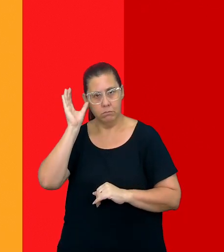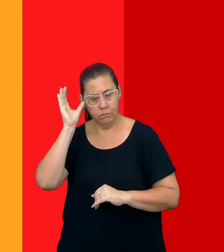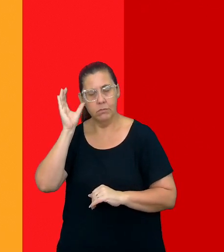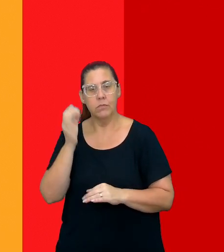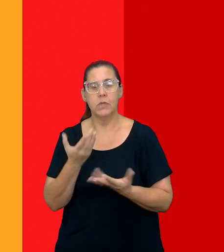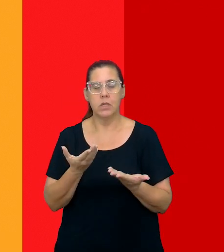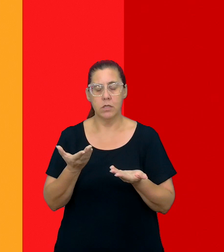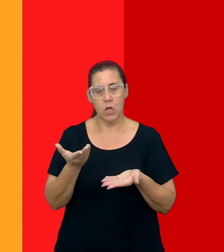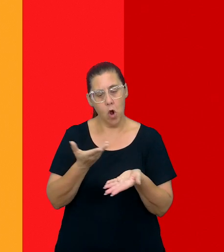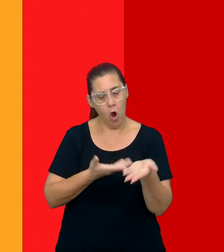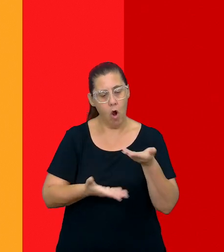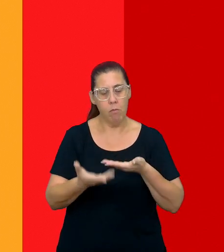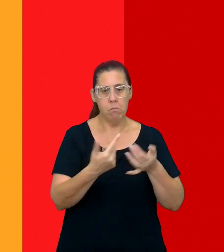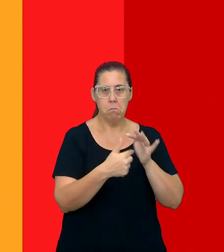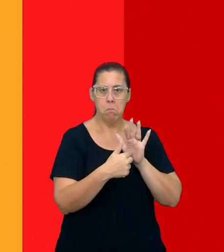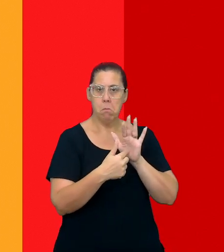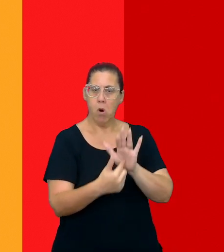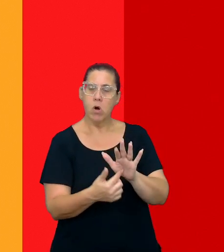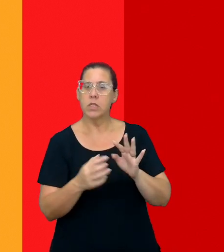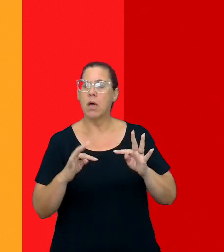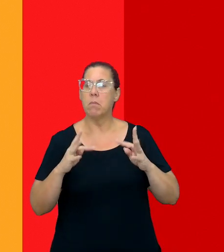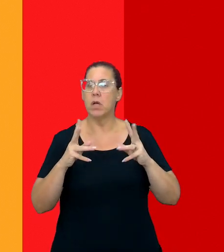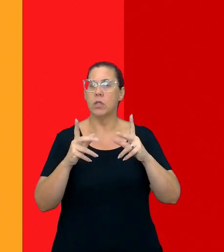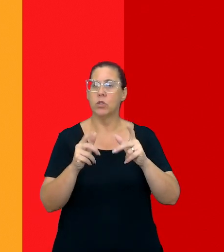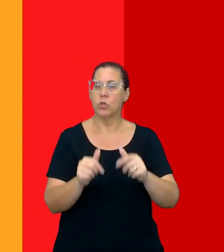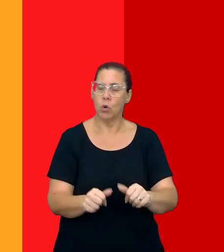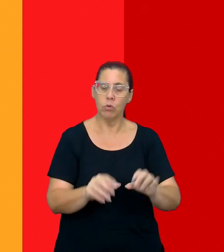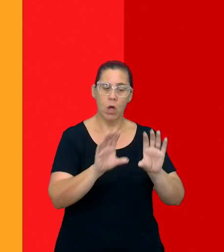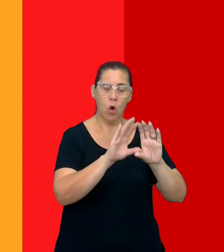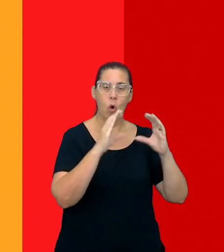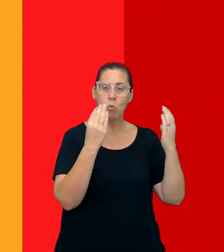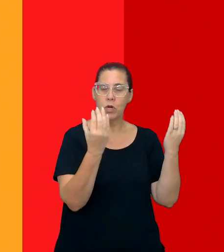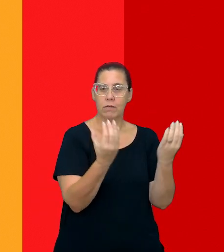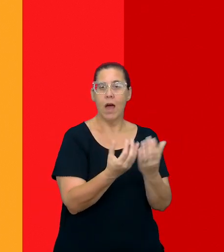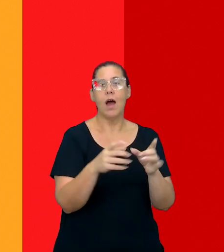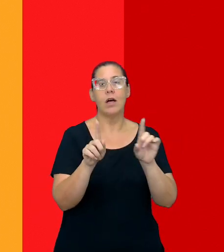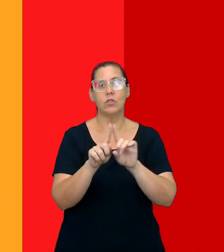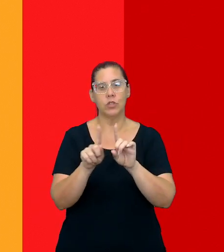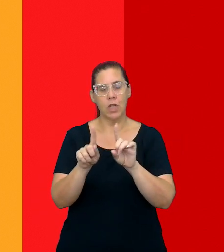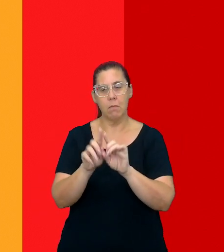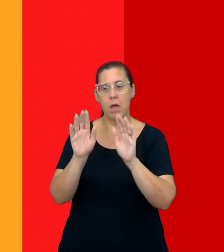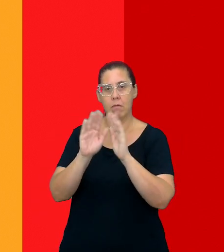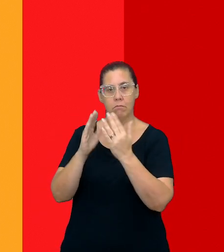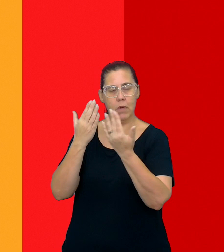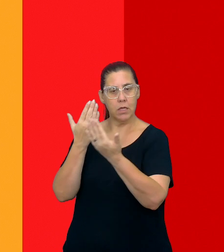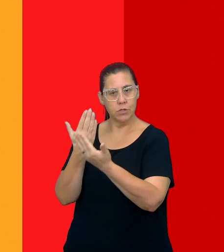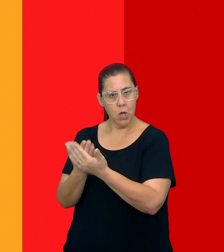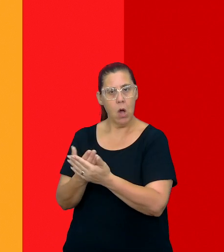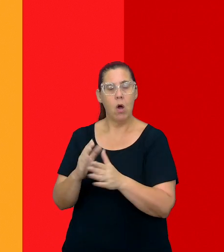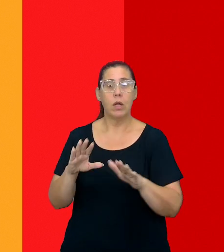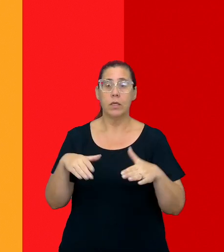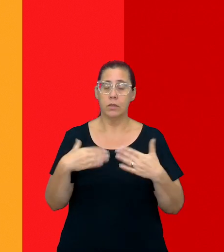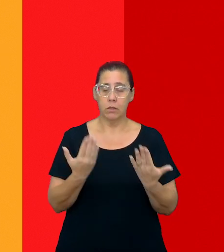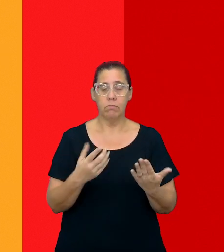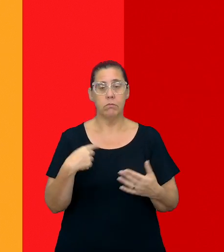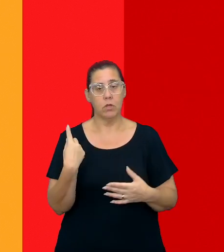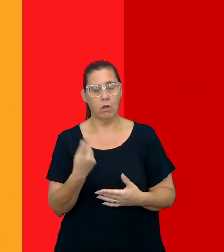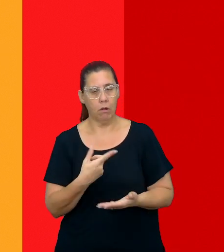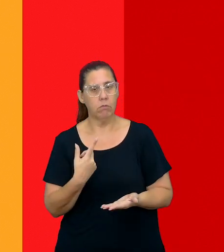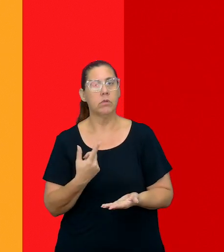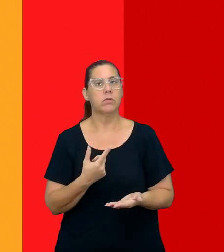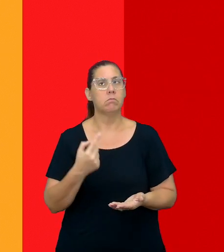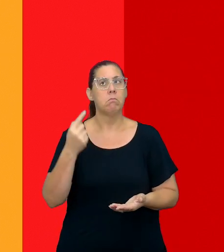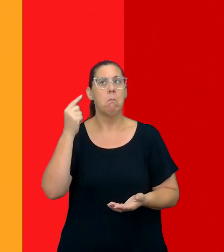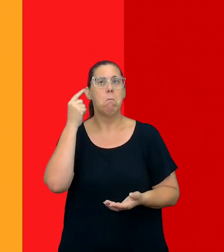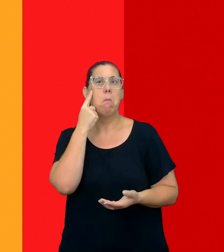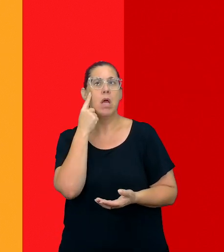e compartilhar com a comunidade escolar. Então, é preciso que nós reflitamos aí sobre